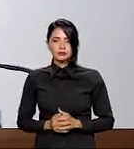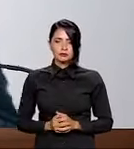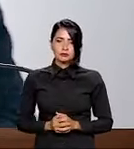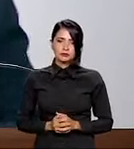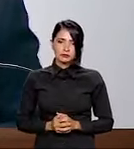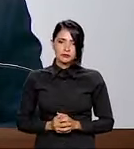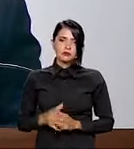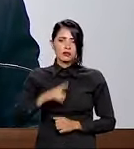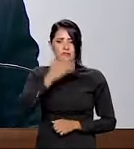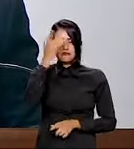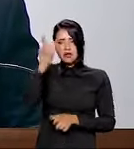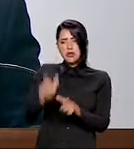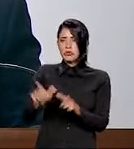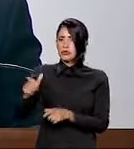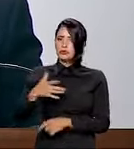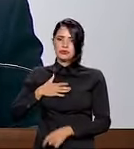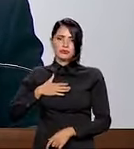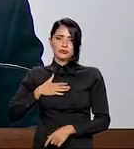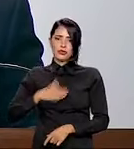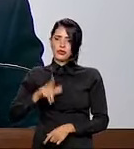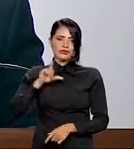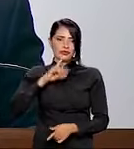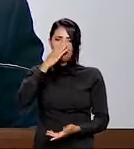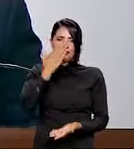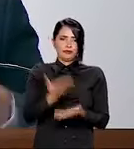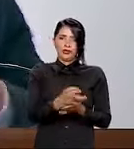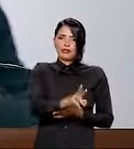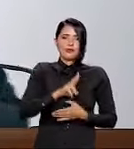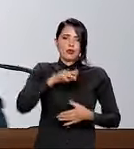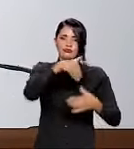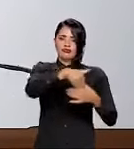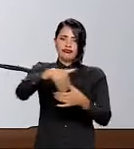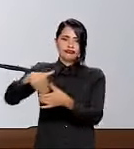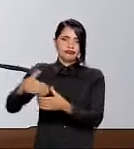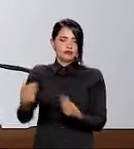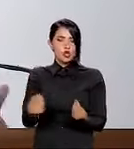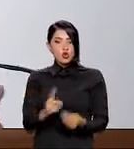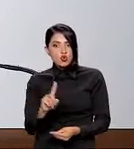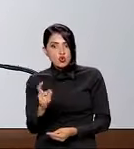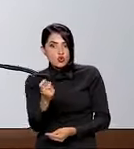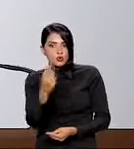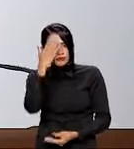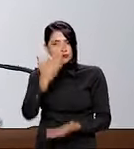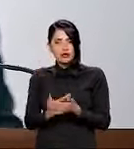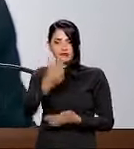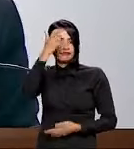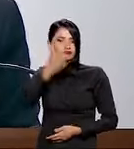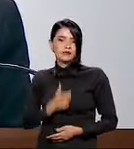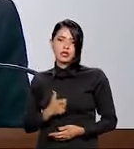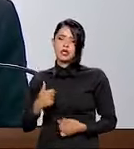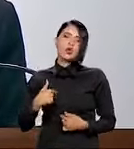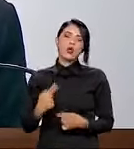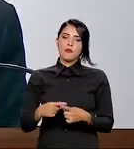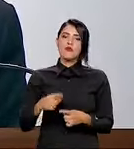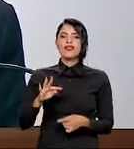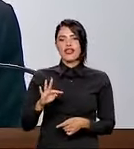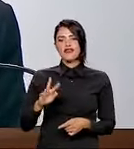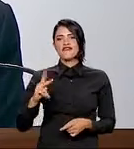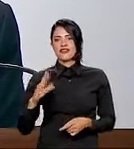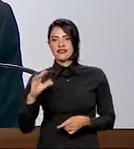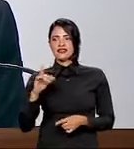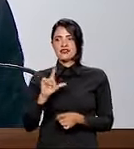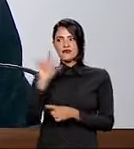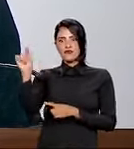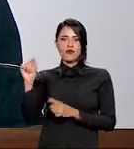Está cheio de gente que não acredita no resultado eleitoral. O único cara que acreditava era eu, porque perdi do Fernando Henrique Cardoso, fui para